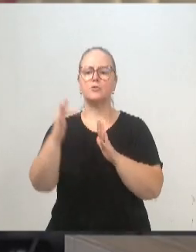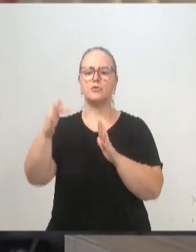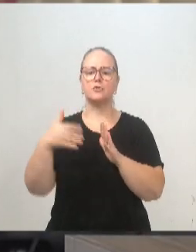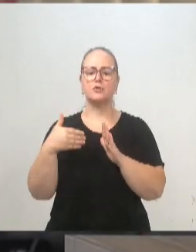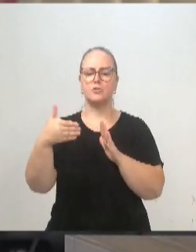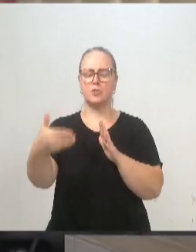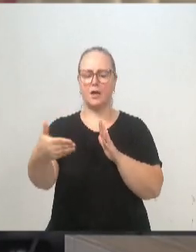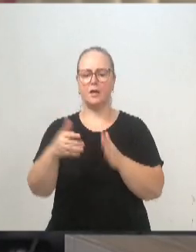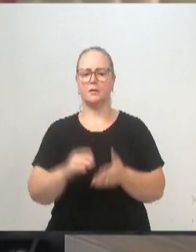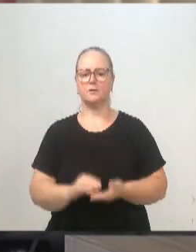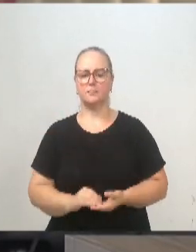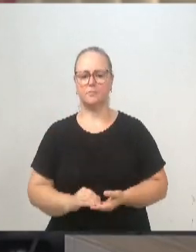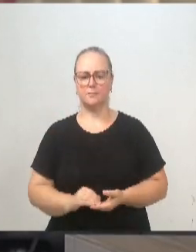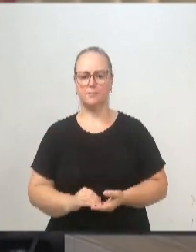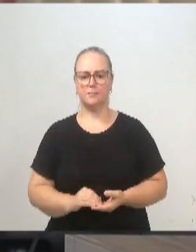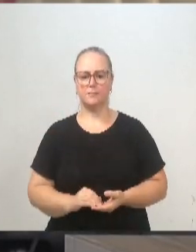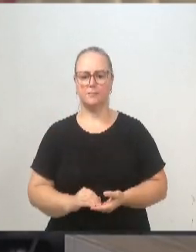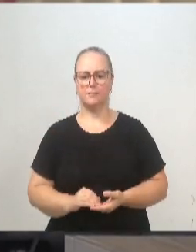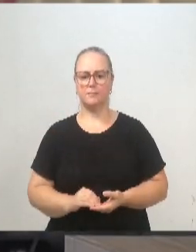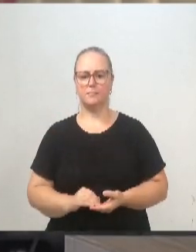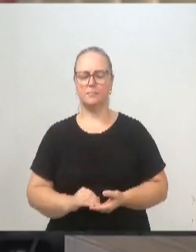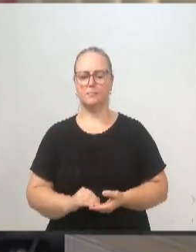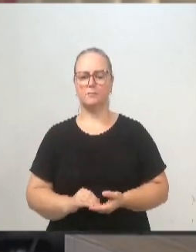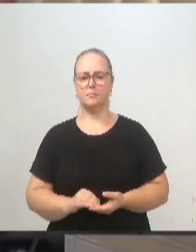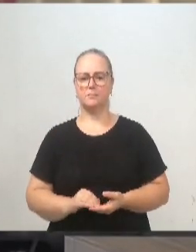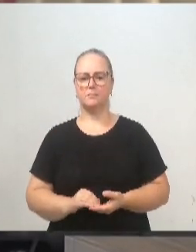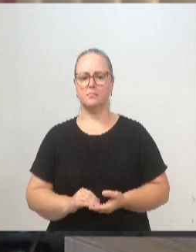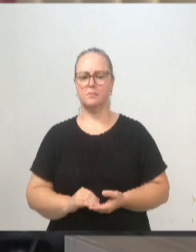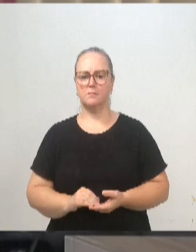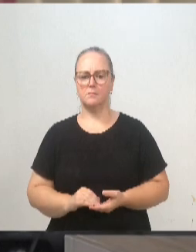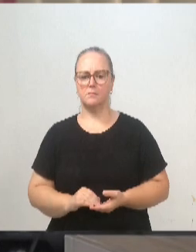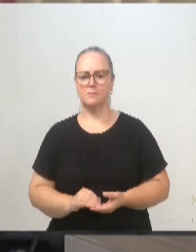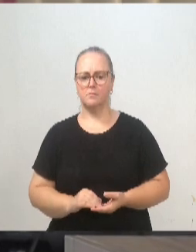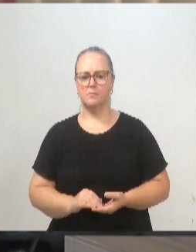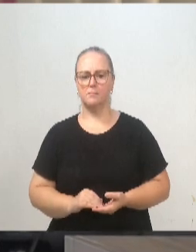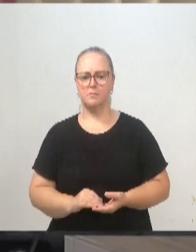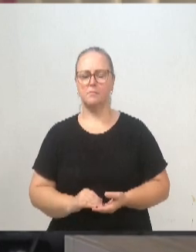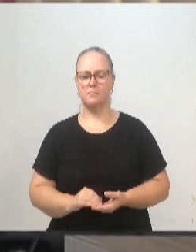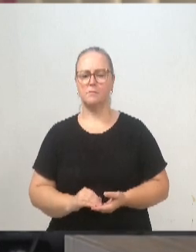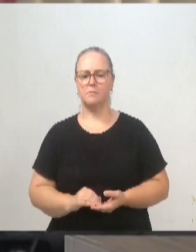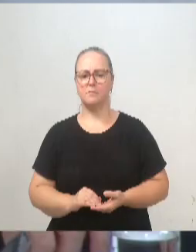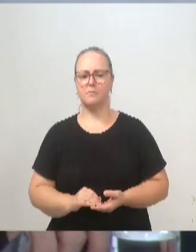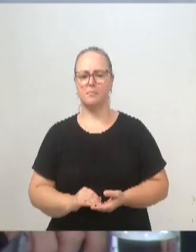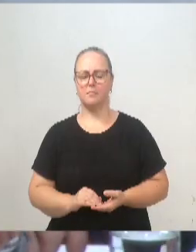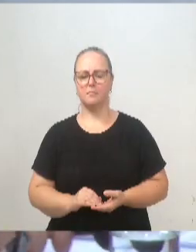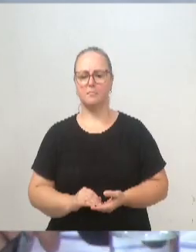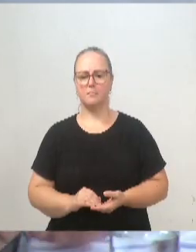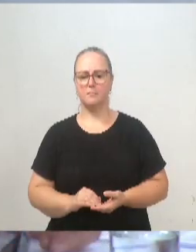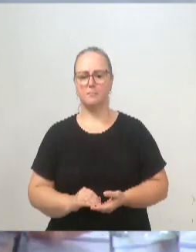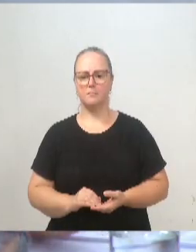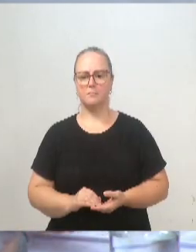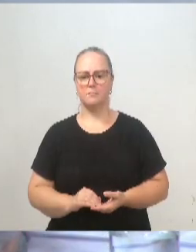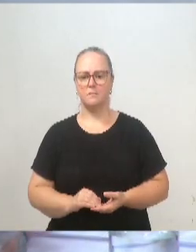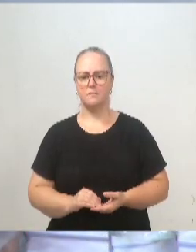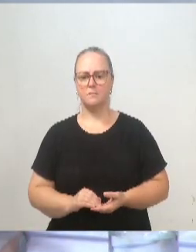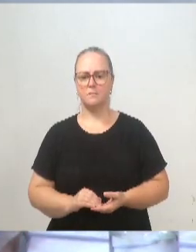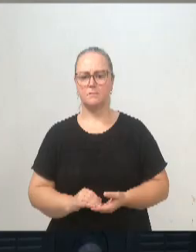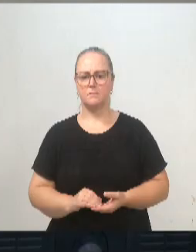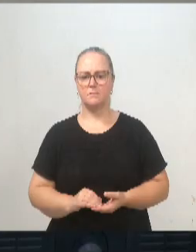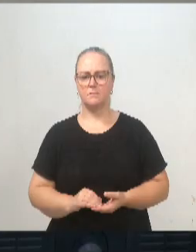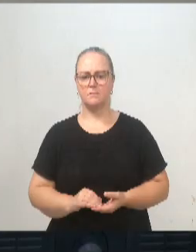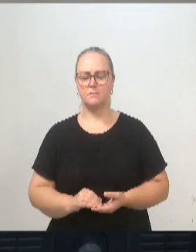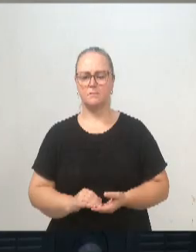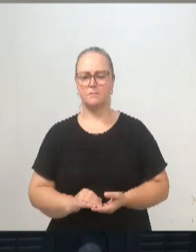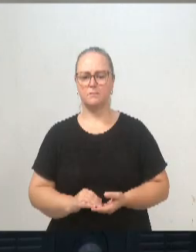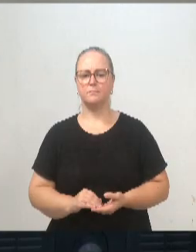déficit projetado tão grande? E gira em torno disso. Secretário Marcelo Altoff, fica à